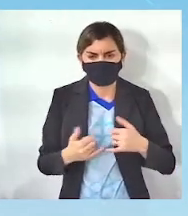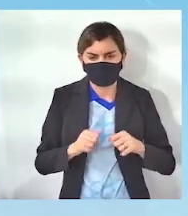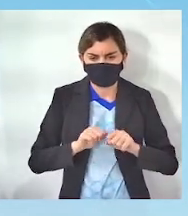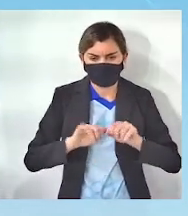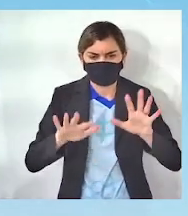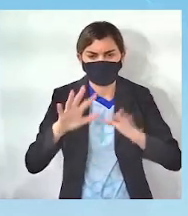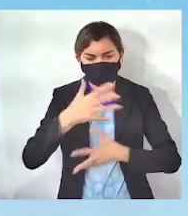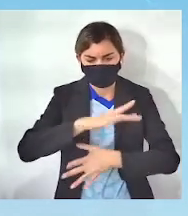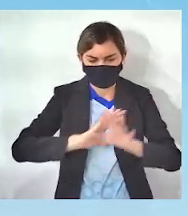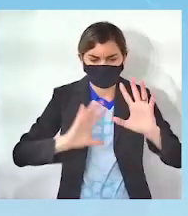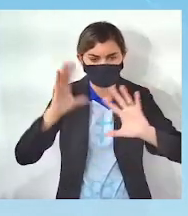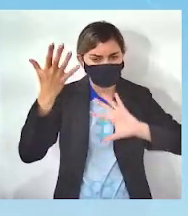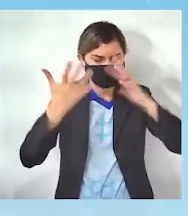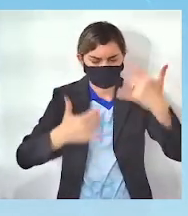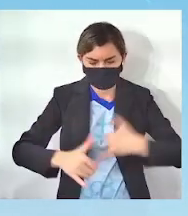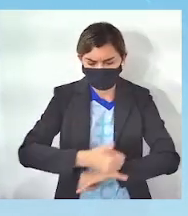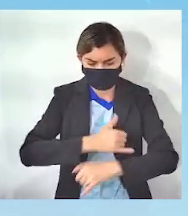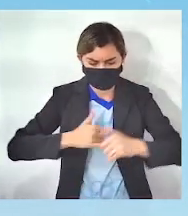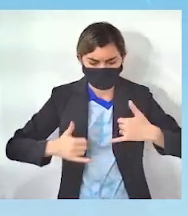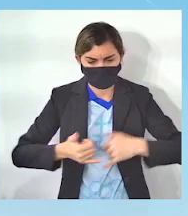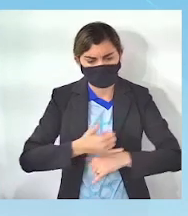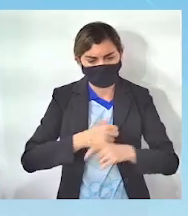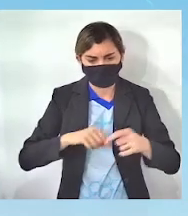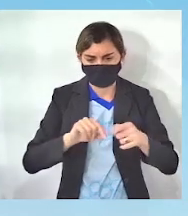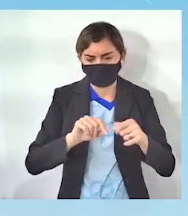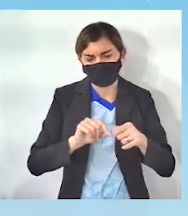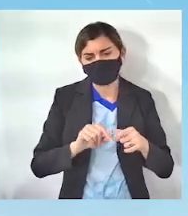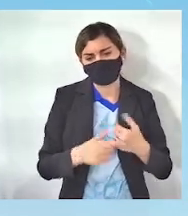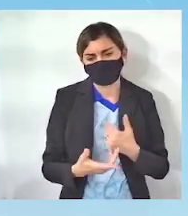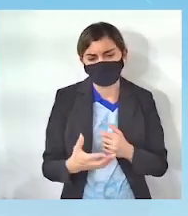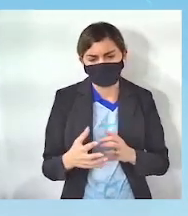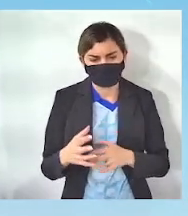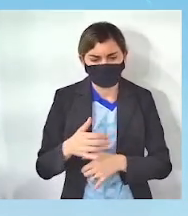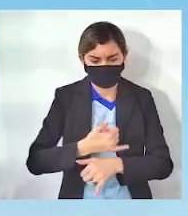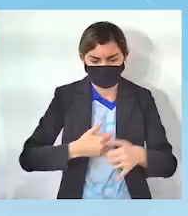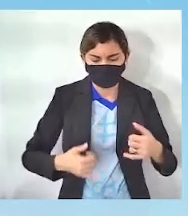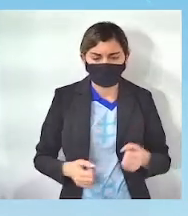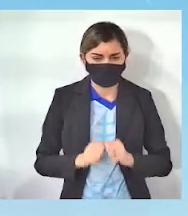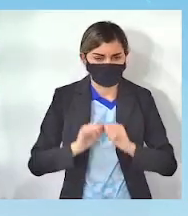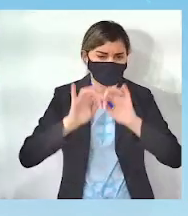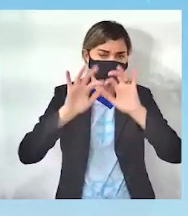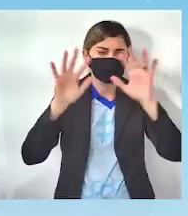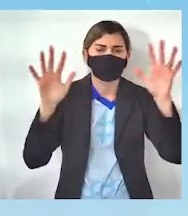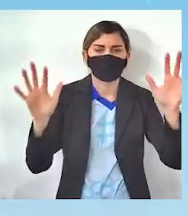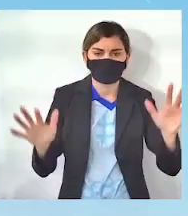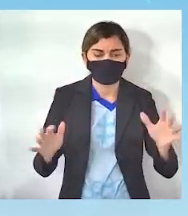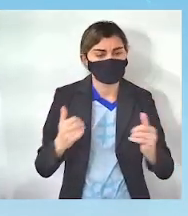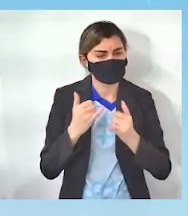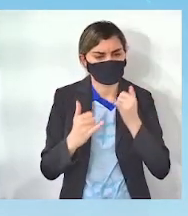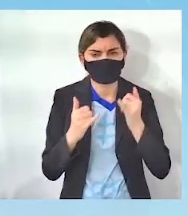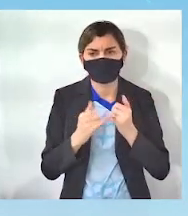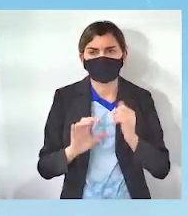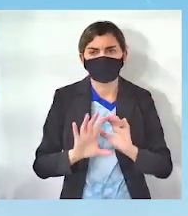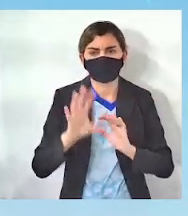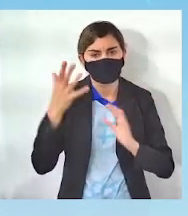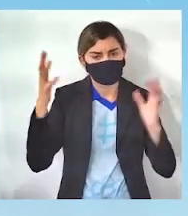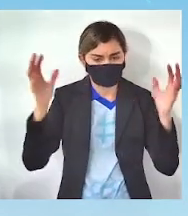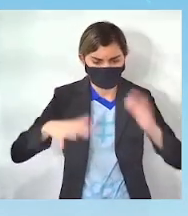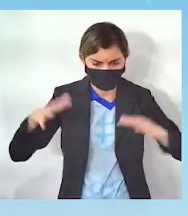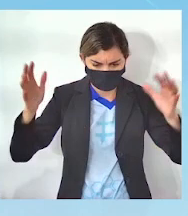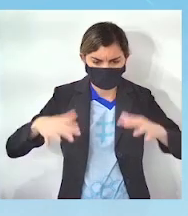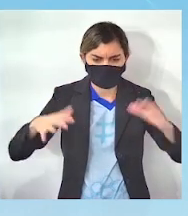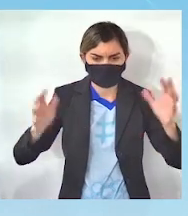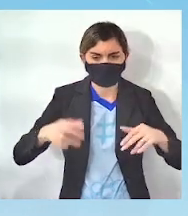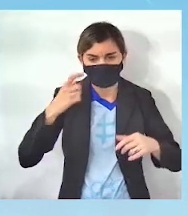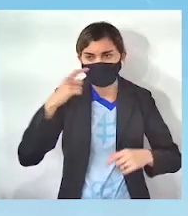elétricas acontecendo e isso inclusive fazendo com que um brilho aparecesse. Semelhante ao que acontece quando está chovendo e a